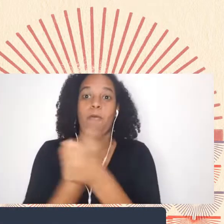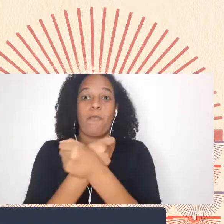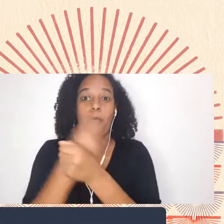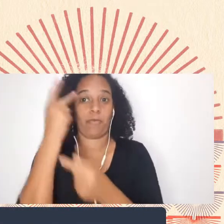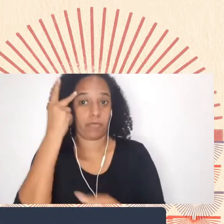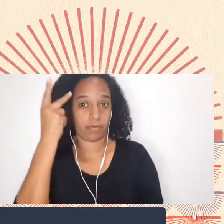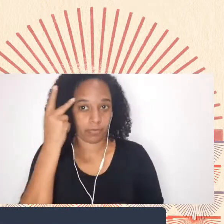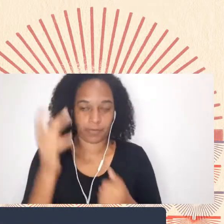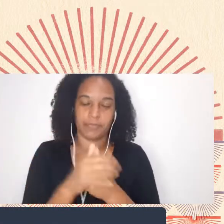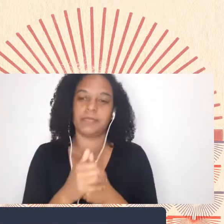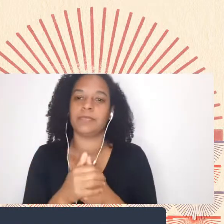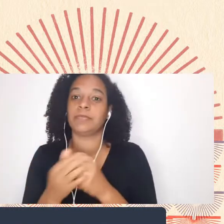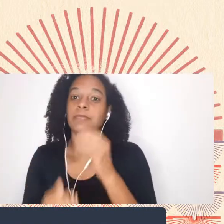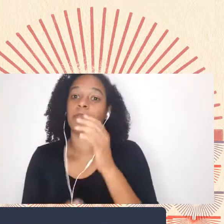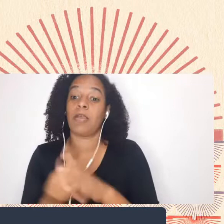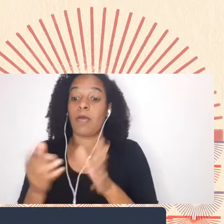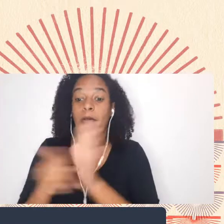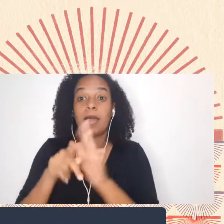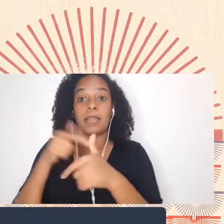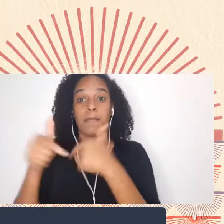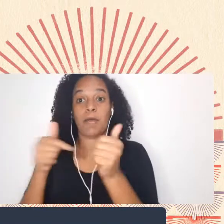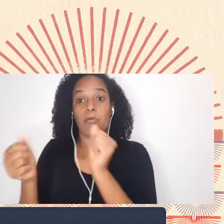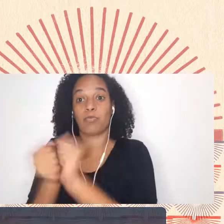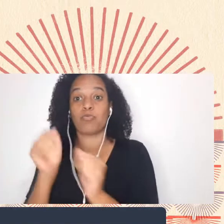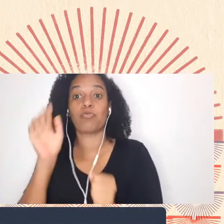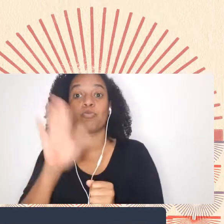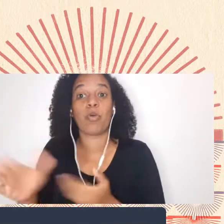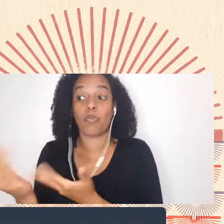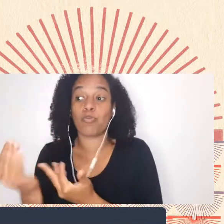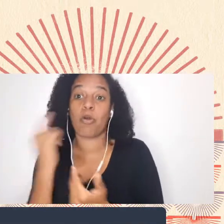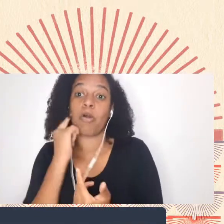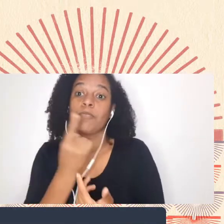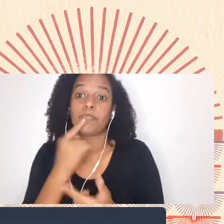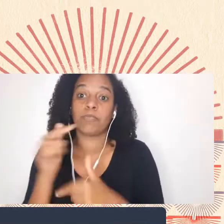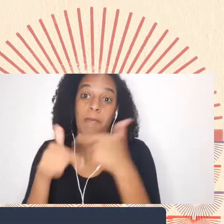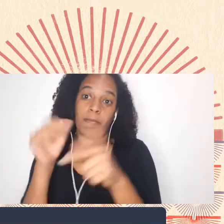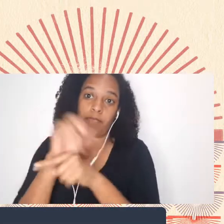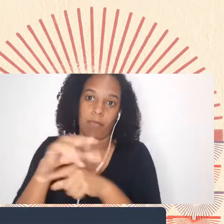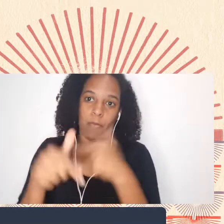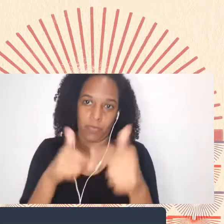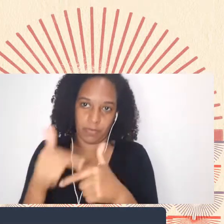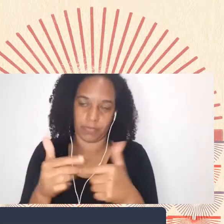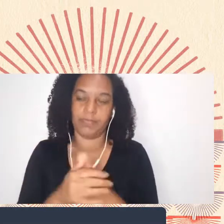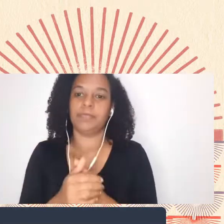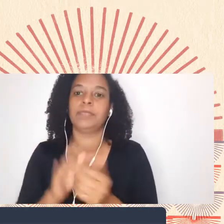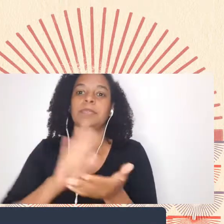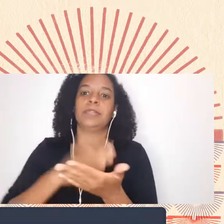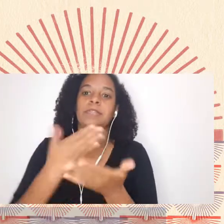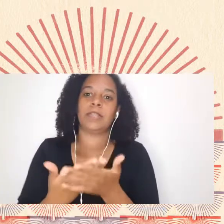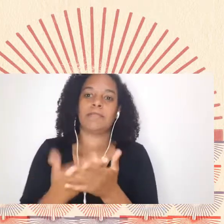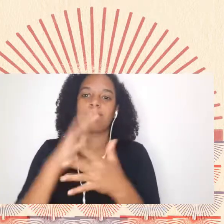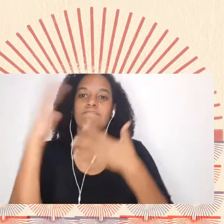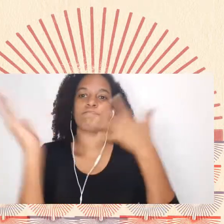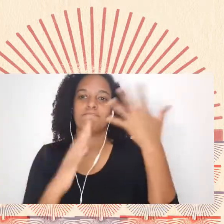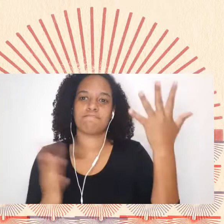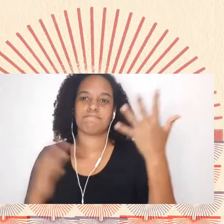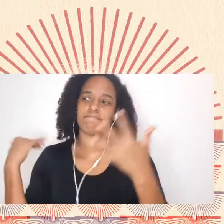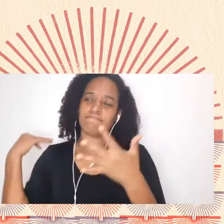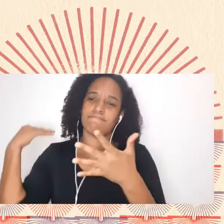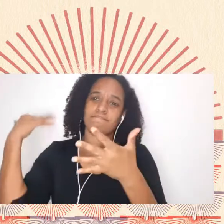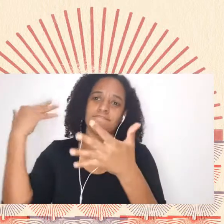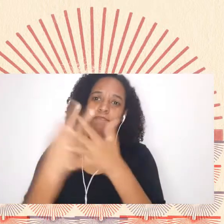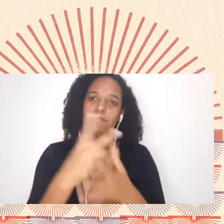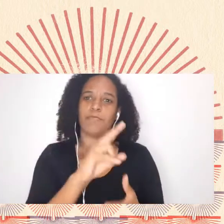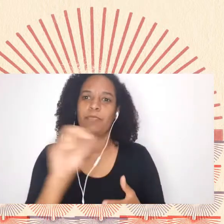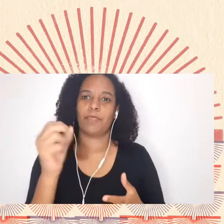Paulo. Atua na formação de jovens surdos para o trabalho. É intérprete de Libras desde